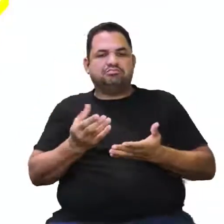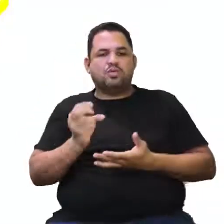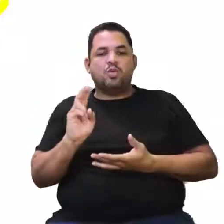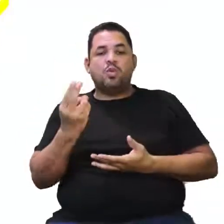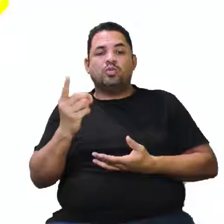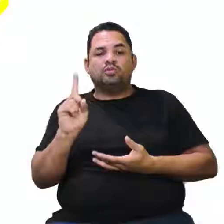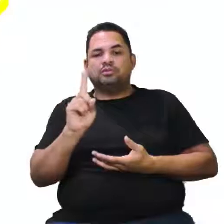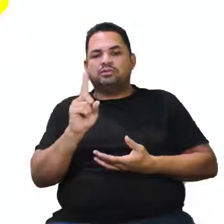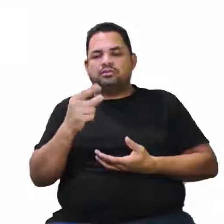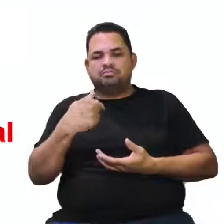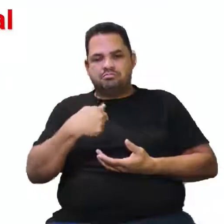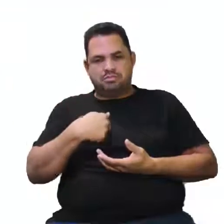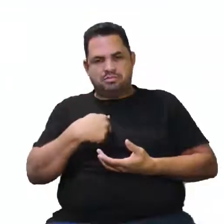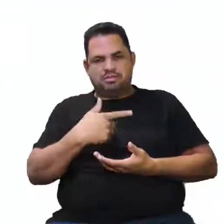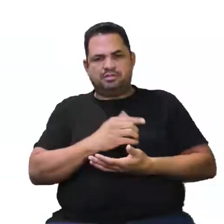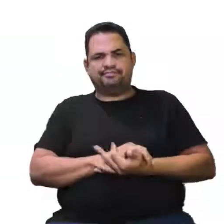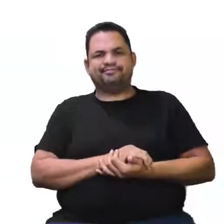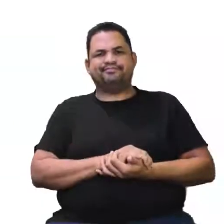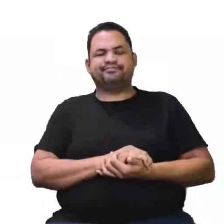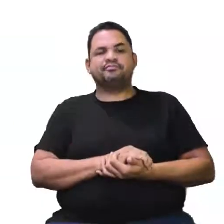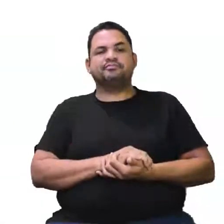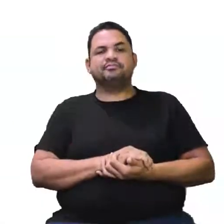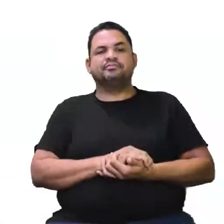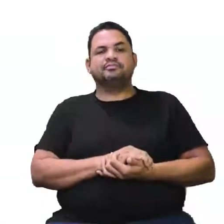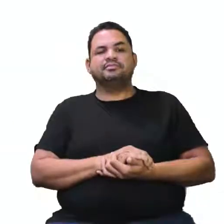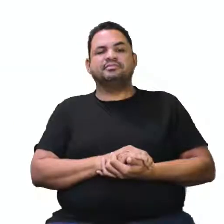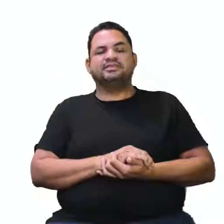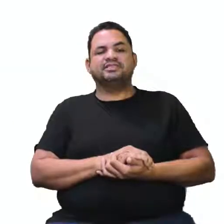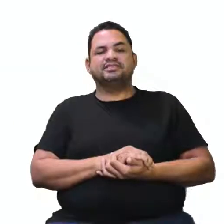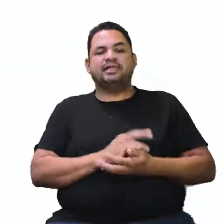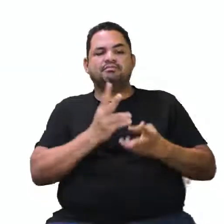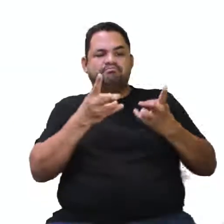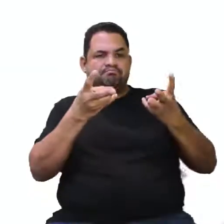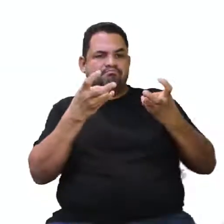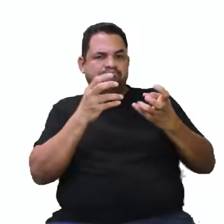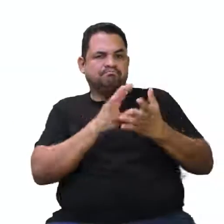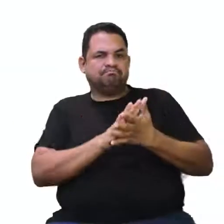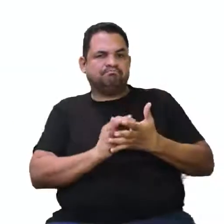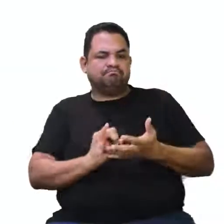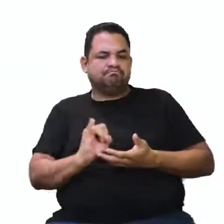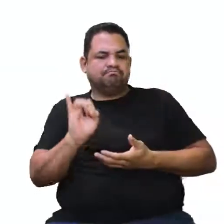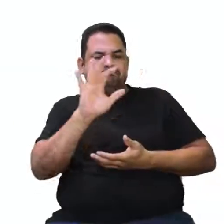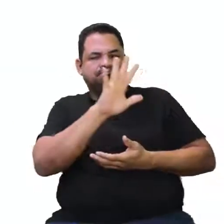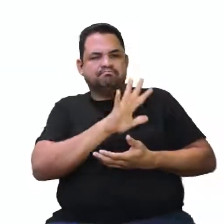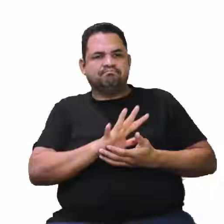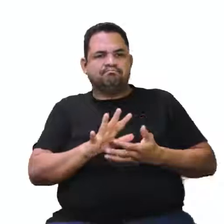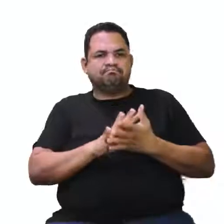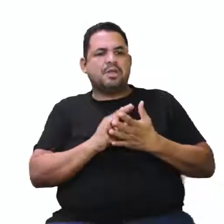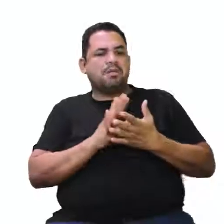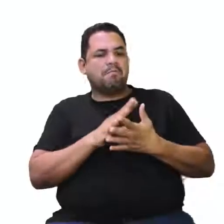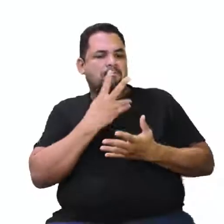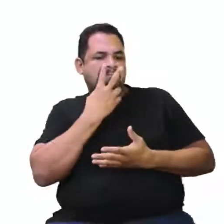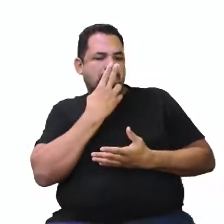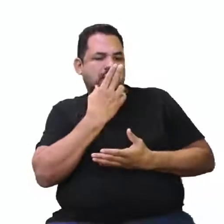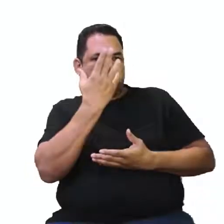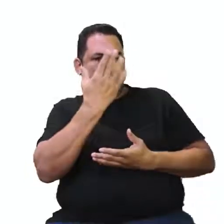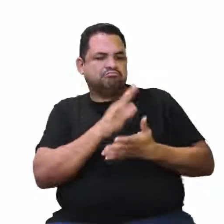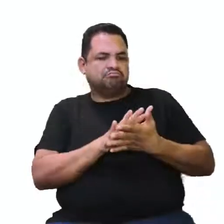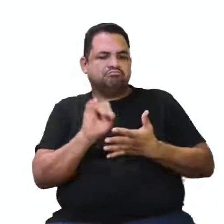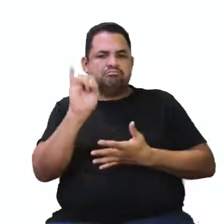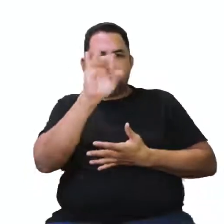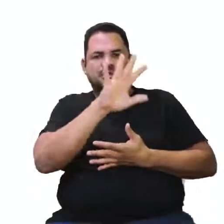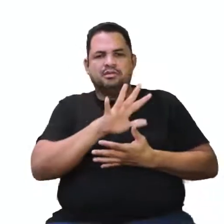não de mim. E aí, a gente começa a perceber que essa imagem, né, que eu transpareço, ou que eu imagino